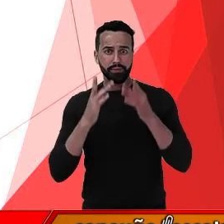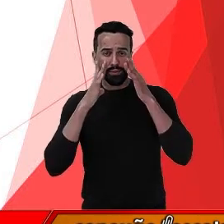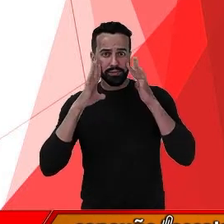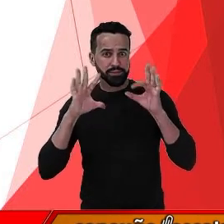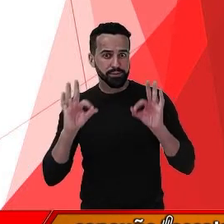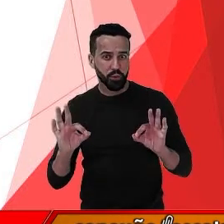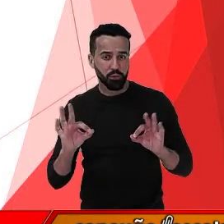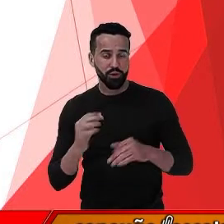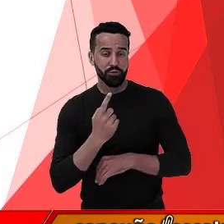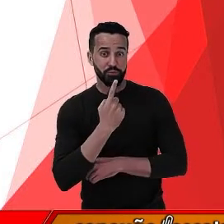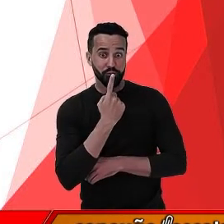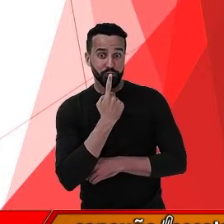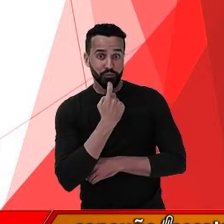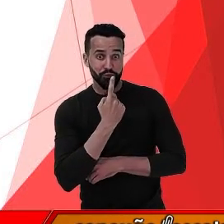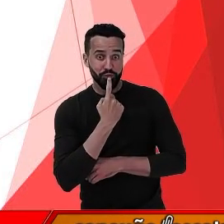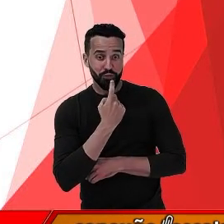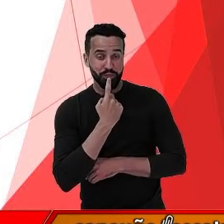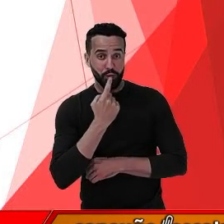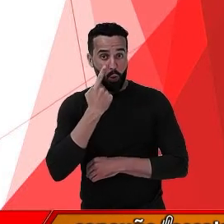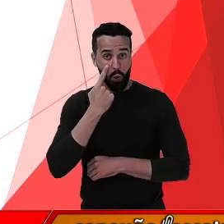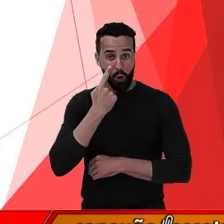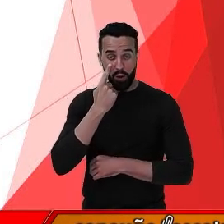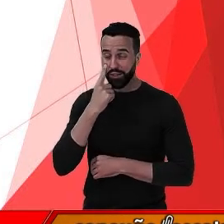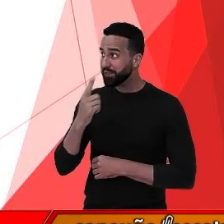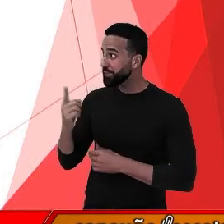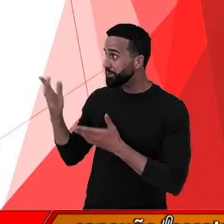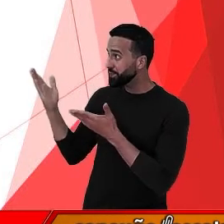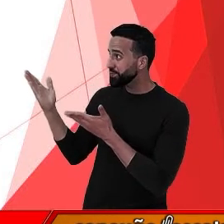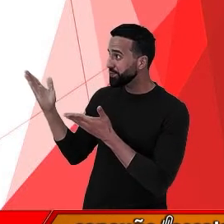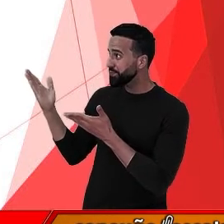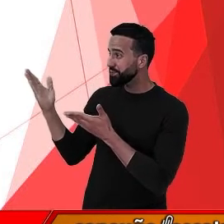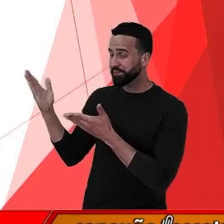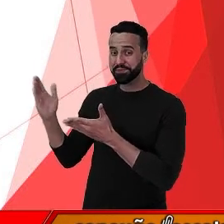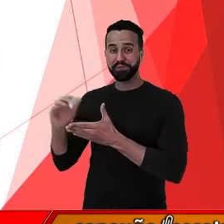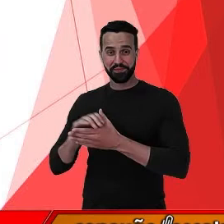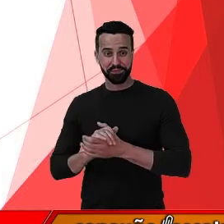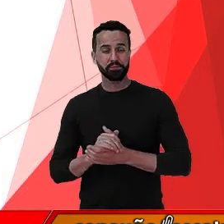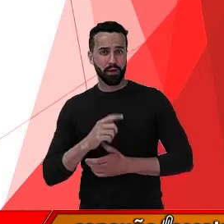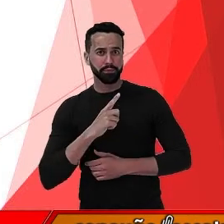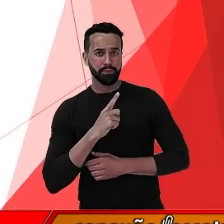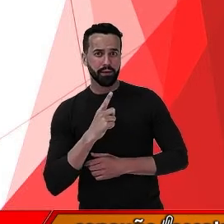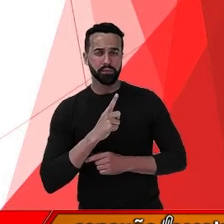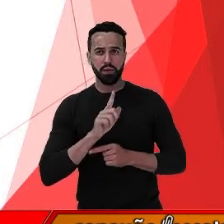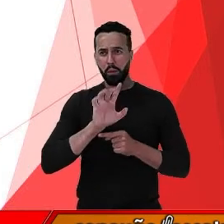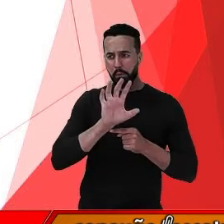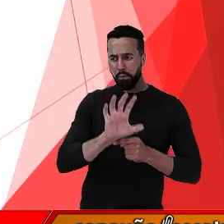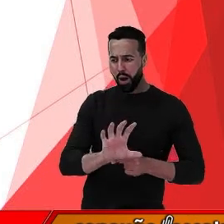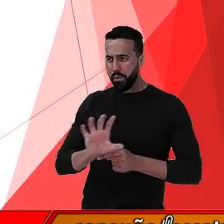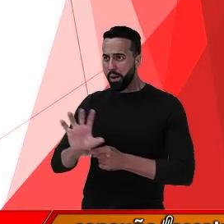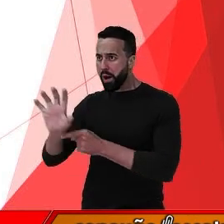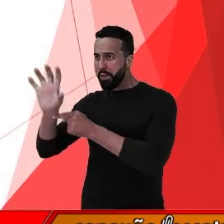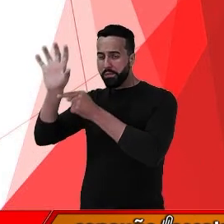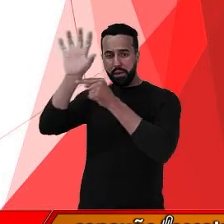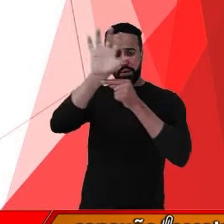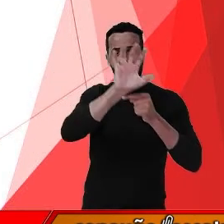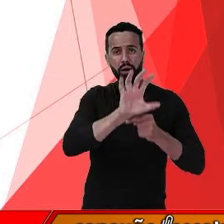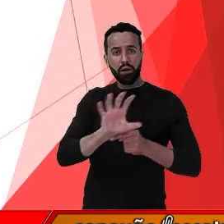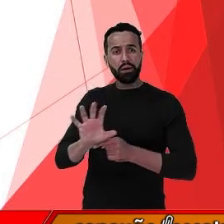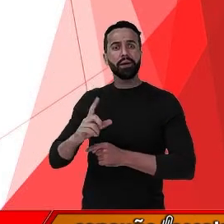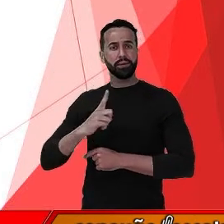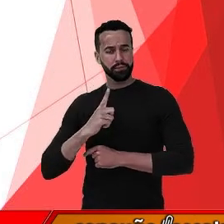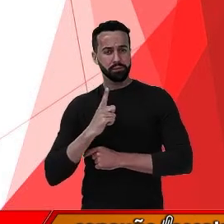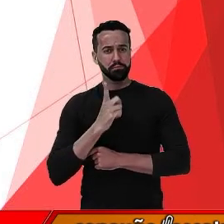vermelha percorrendo a sua tela. E nós vamos ver que algumas regiões existem maior